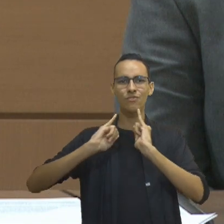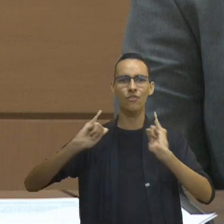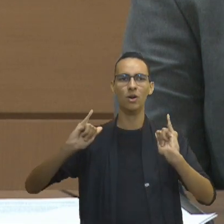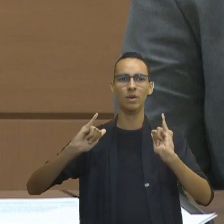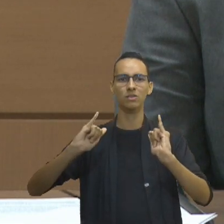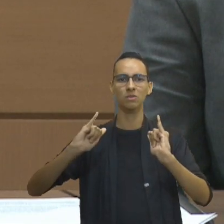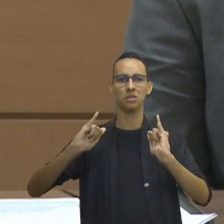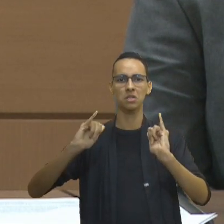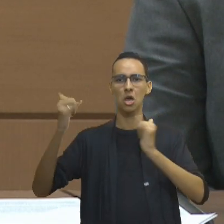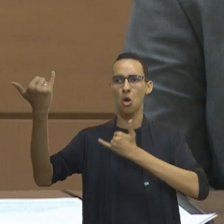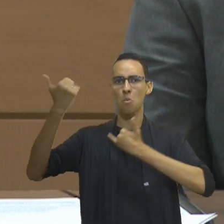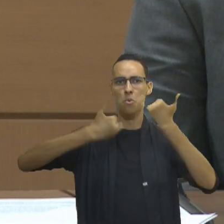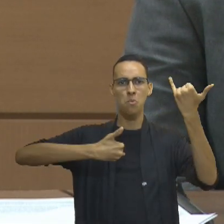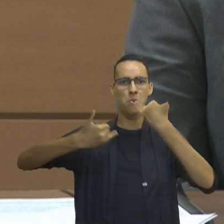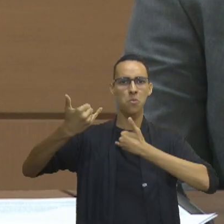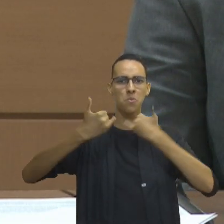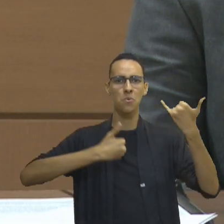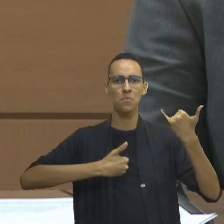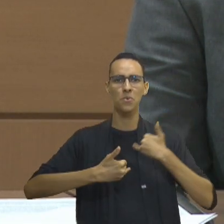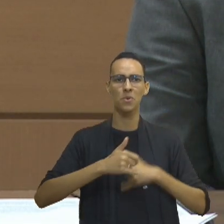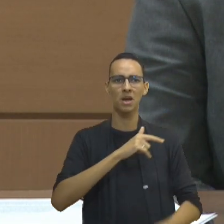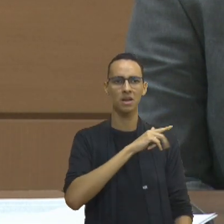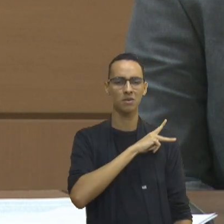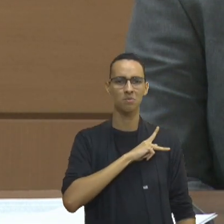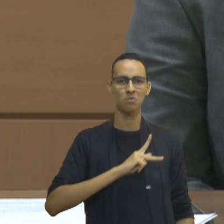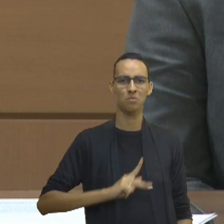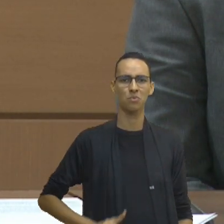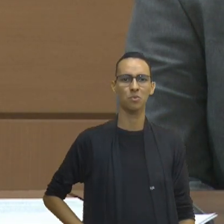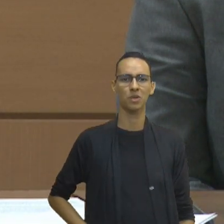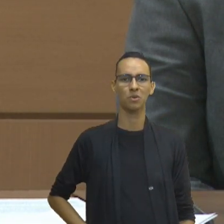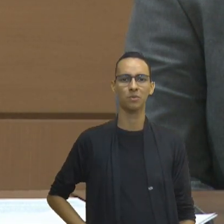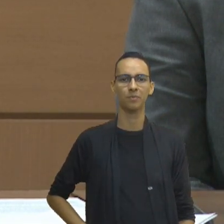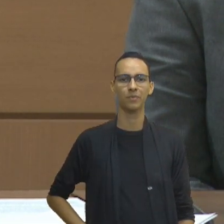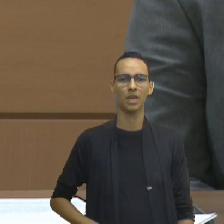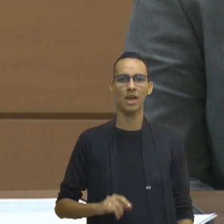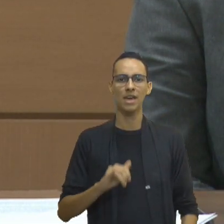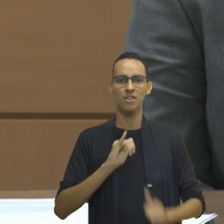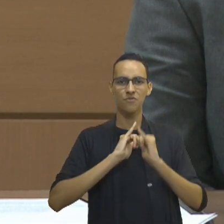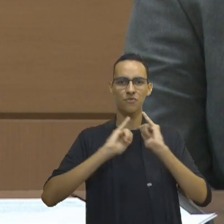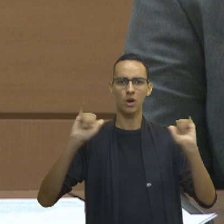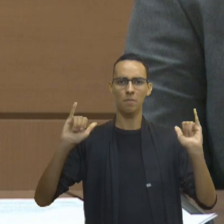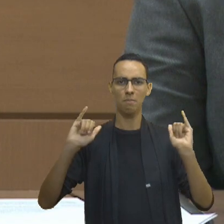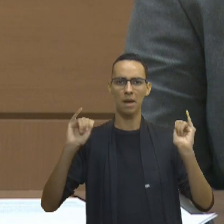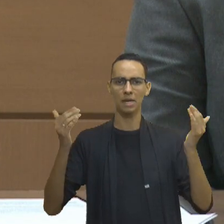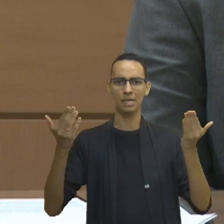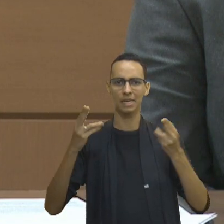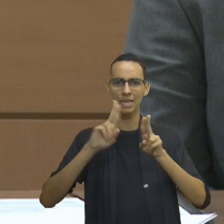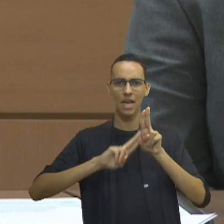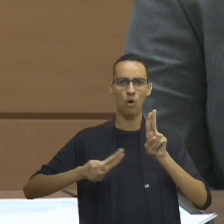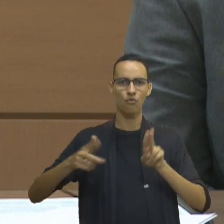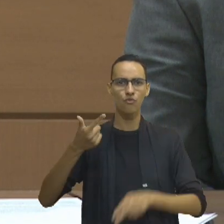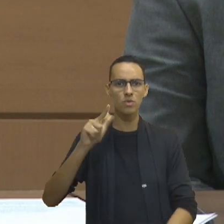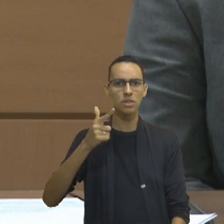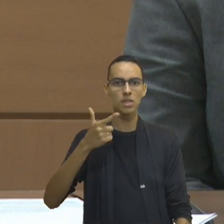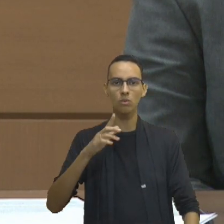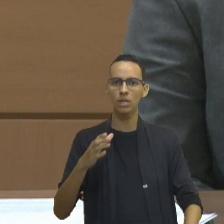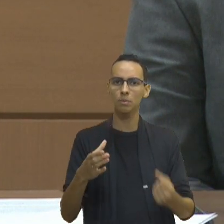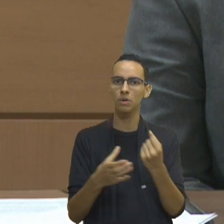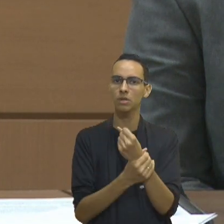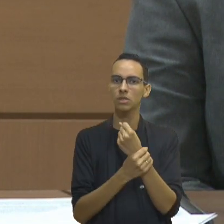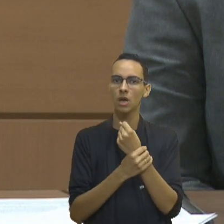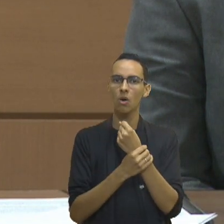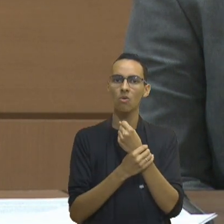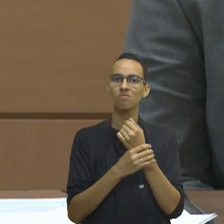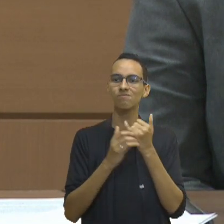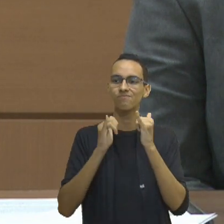publicamente. Afirmar, sem respaldo de dados, que a UFO está desprotegida não apenas desinforma,